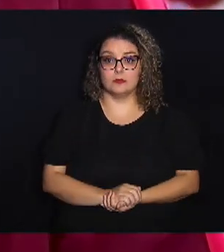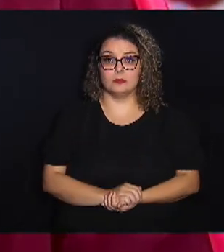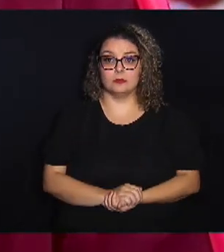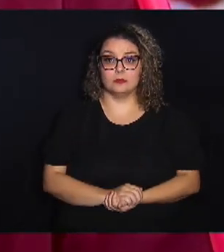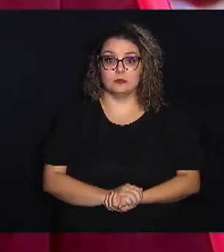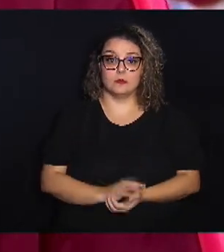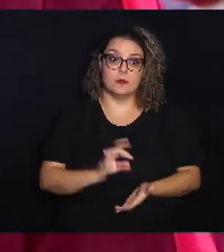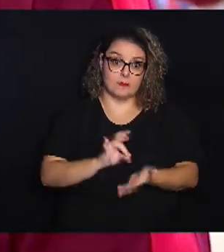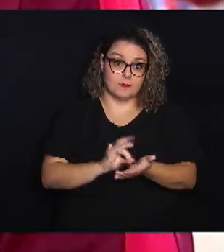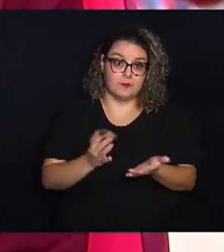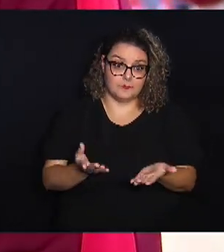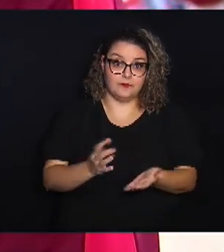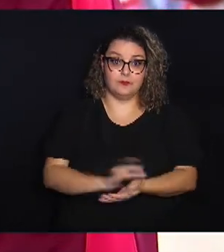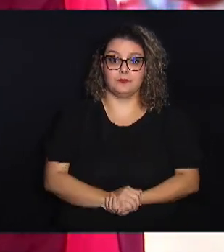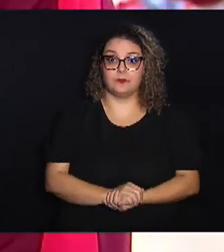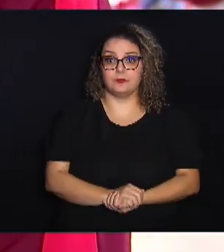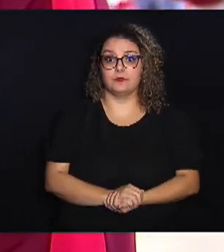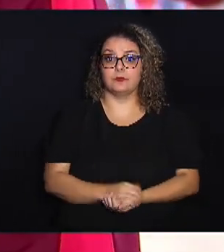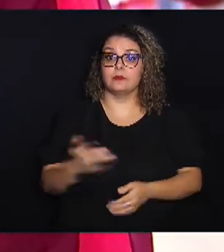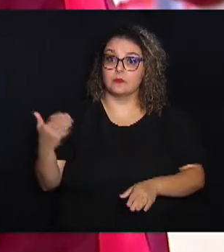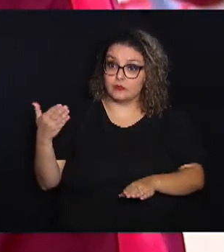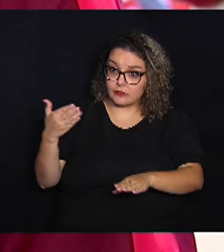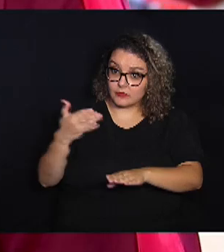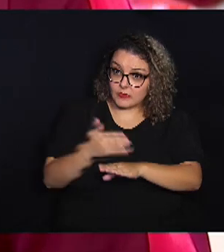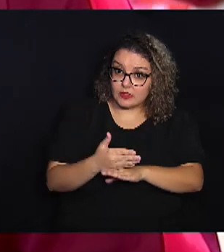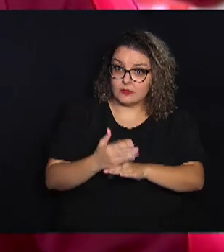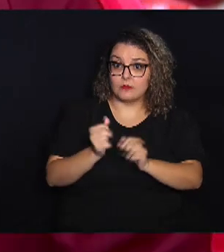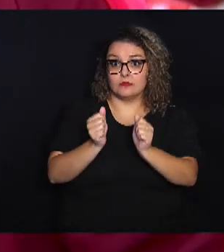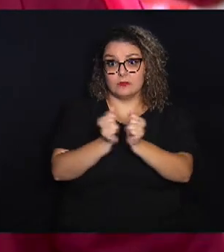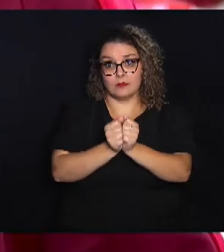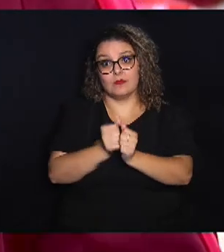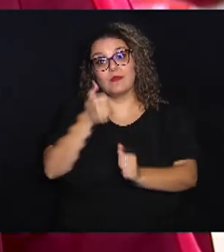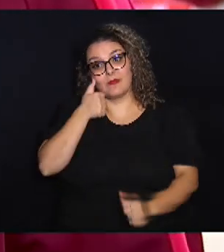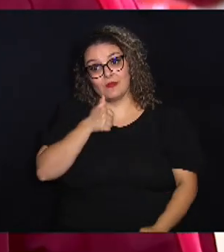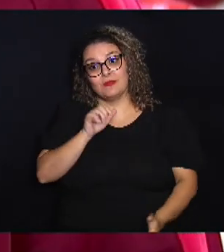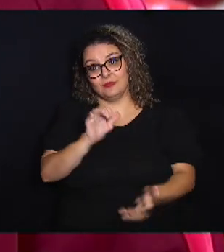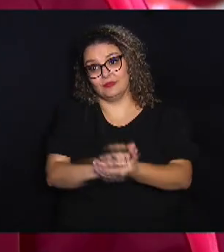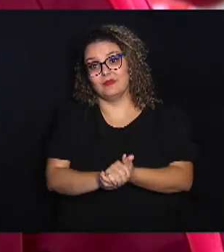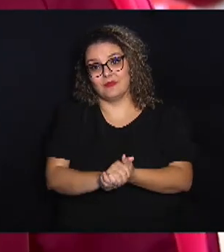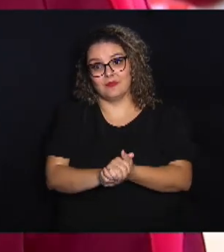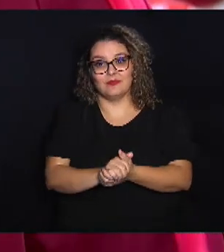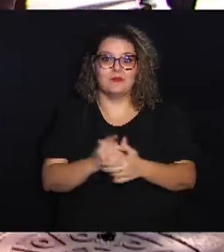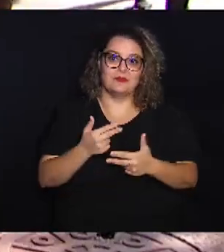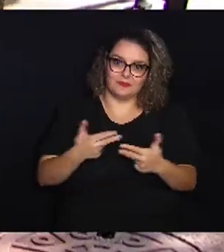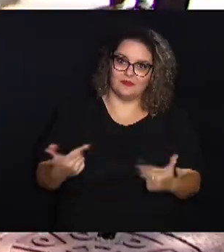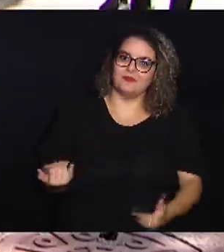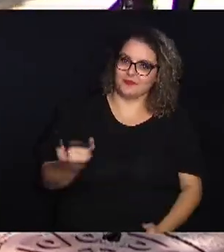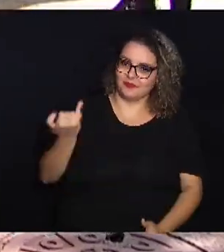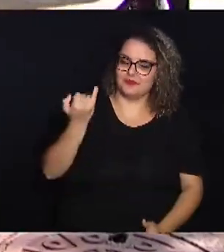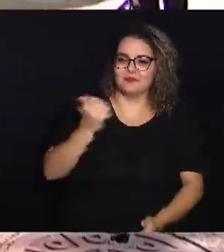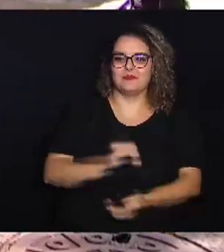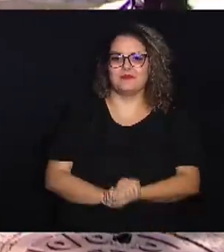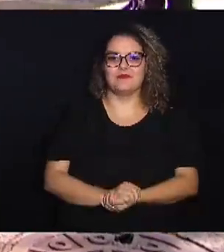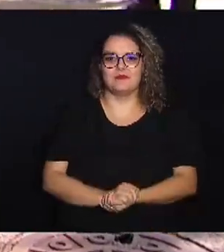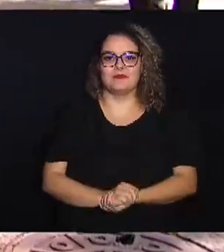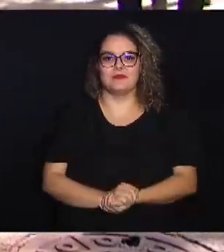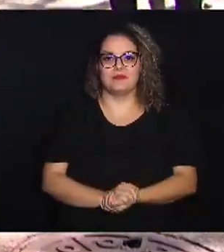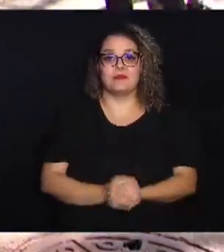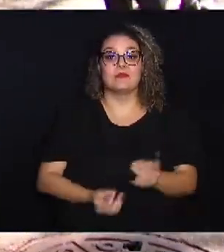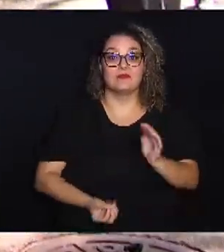dele estar sendo participativo com a minha esposa, isso tem sido uma coisa muito importante. A criação do